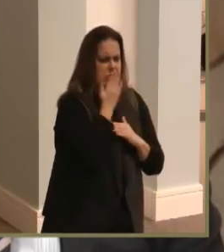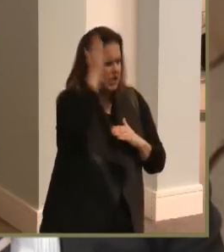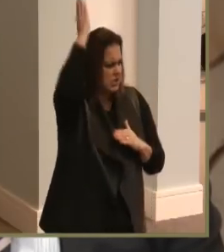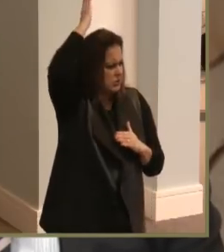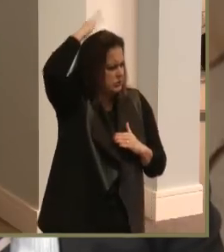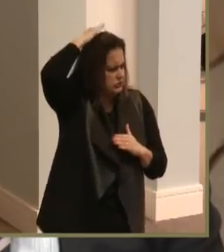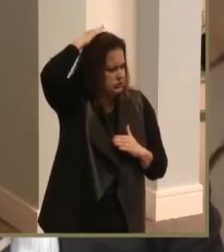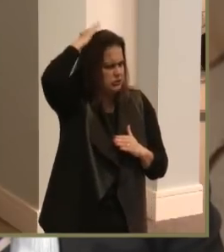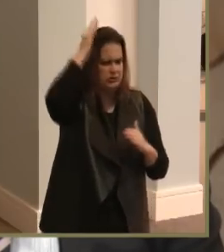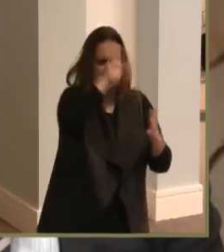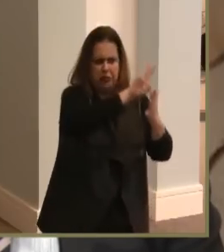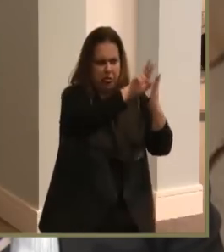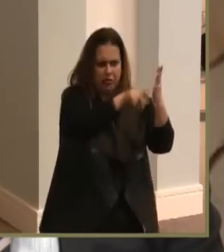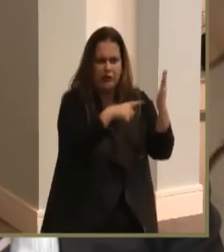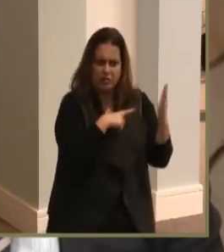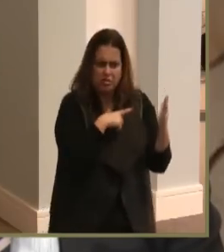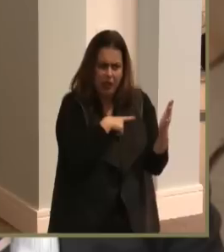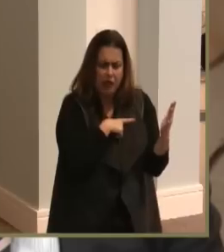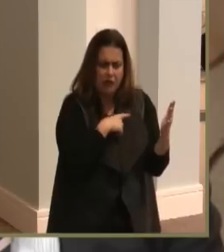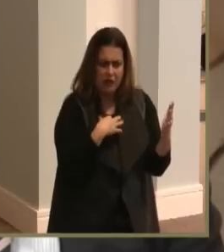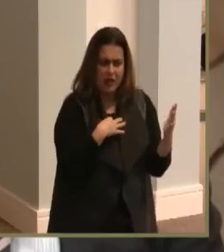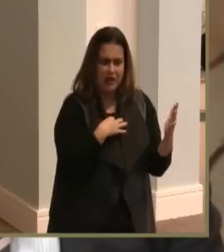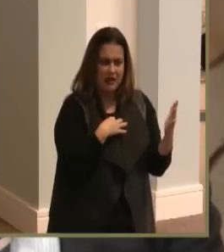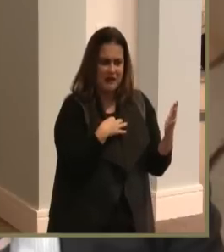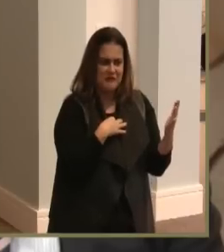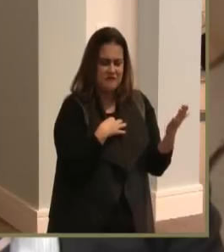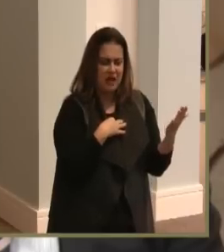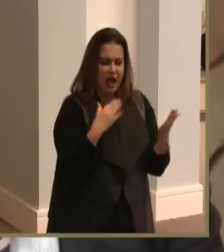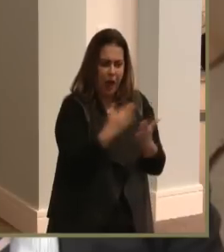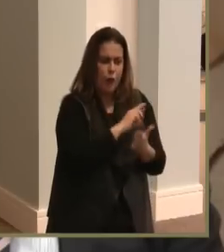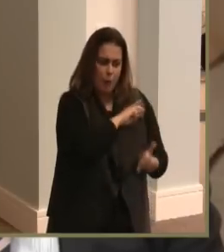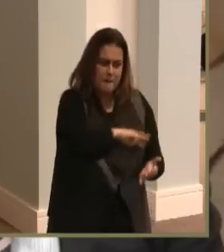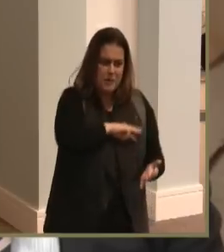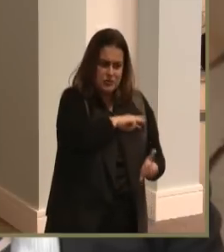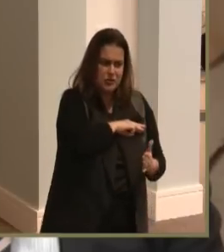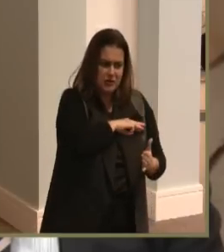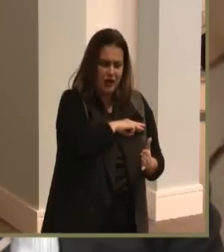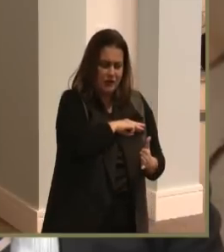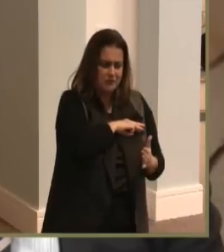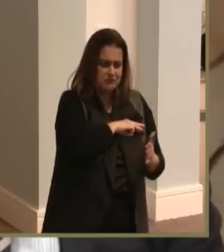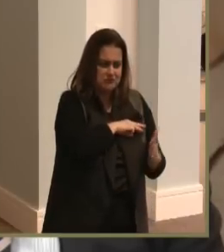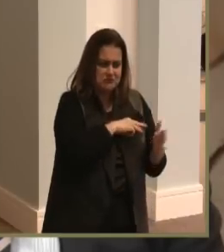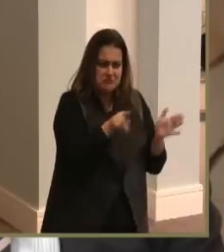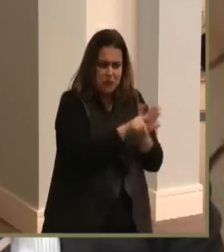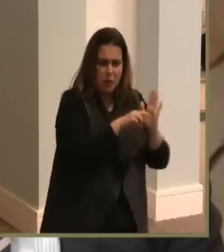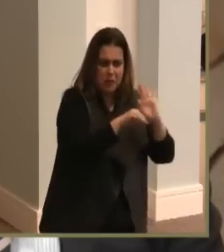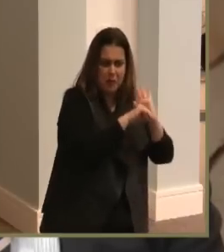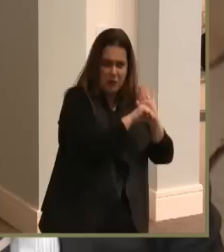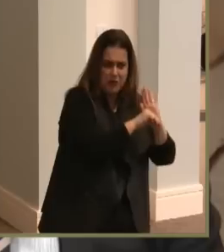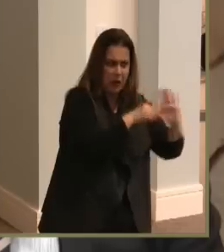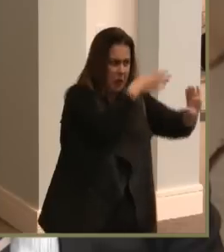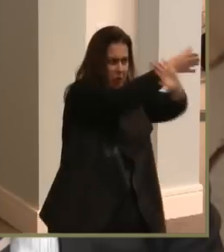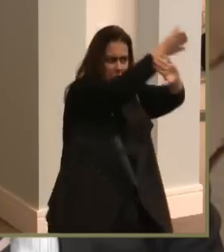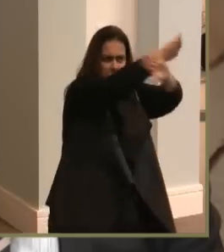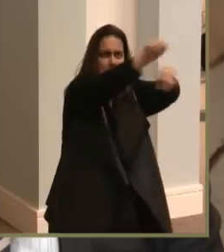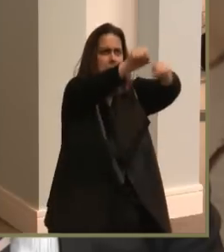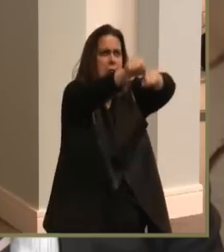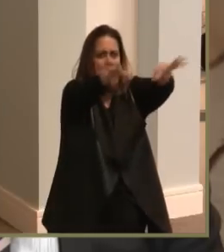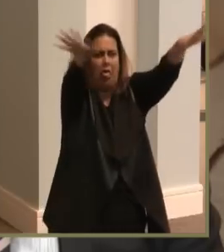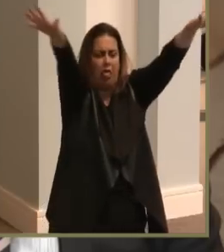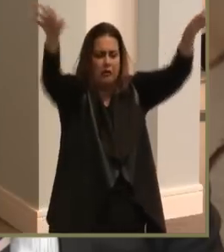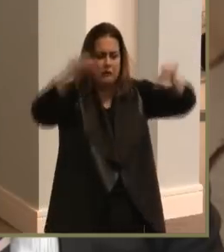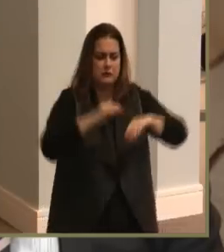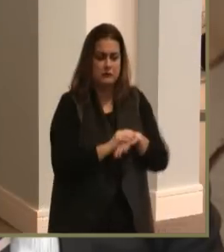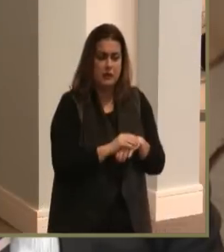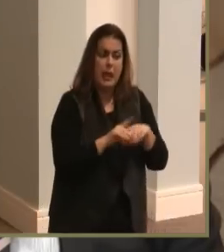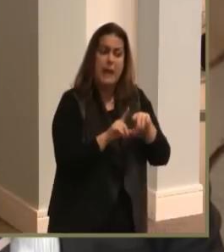aqui. E esta é uma preocupação missionária da Igreja e deve ser, e devemos ter esta preocupação. Mas